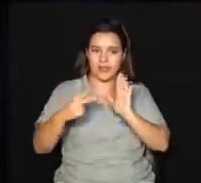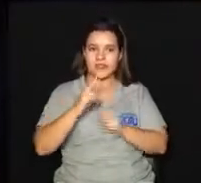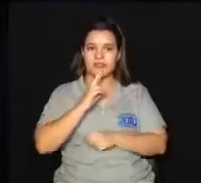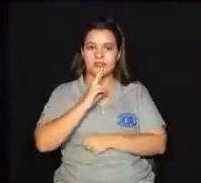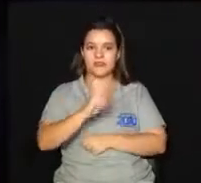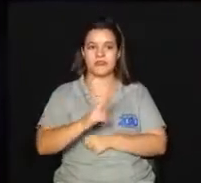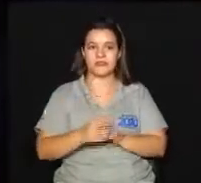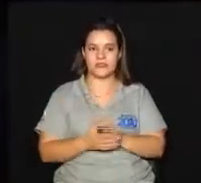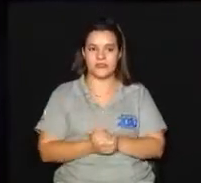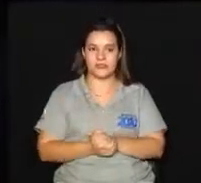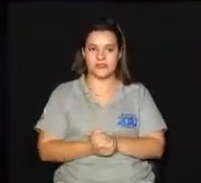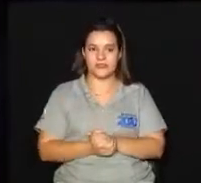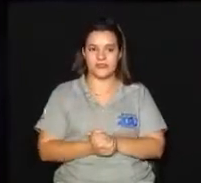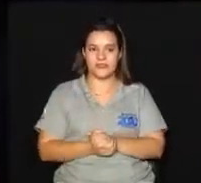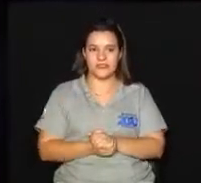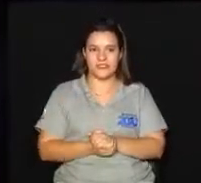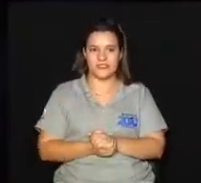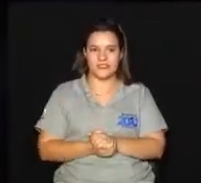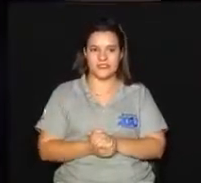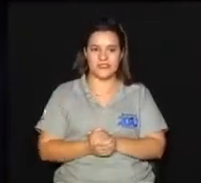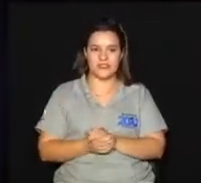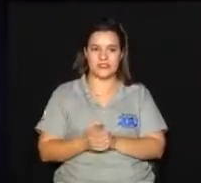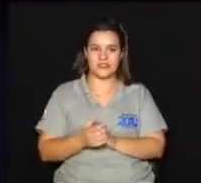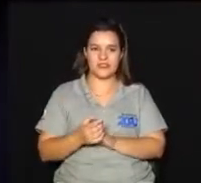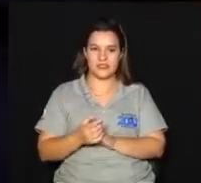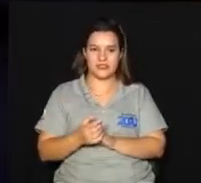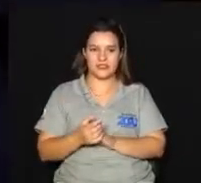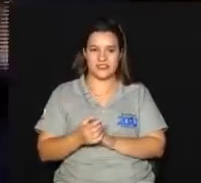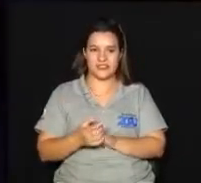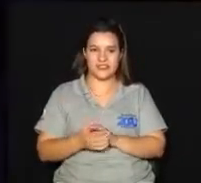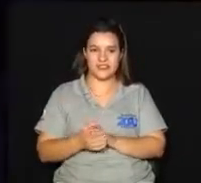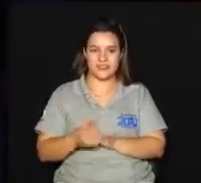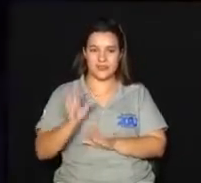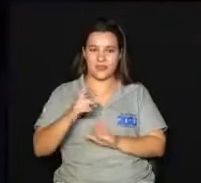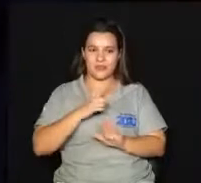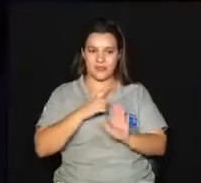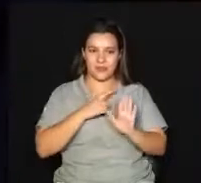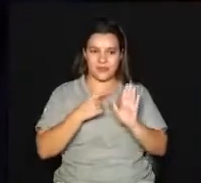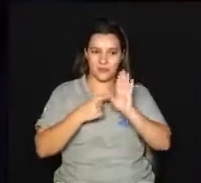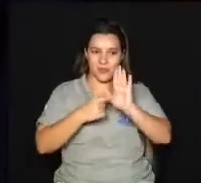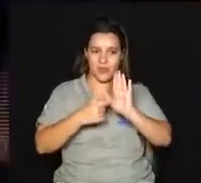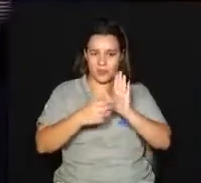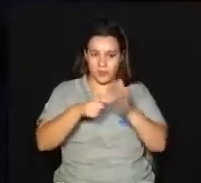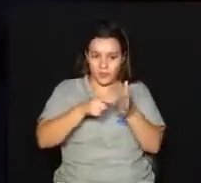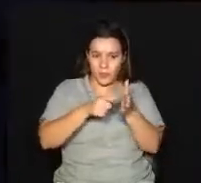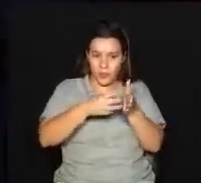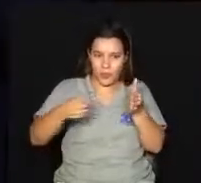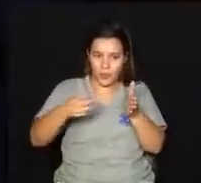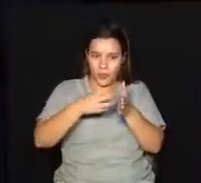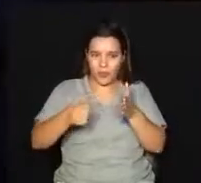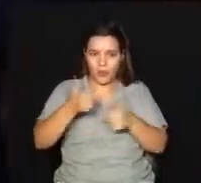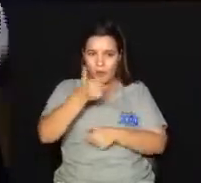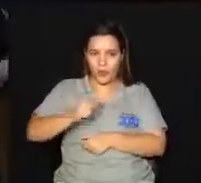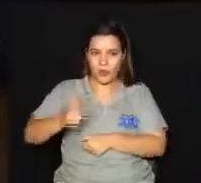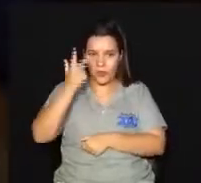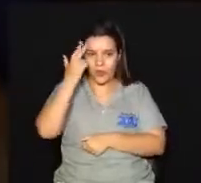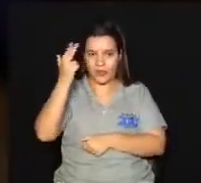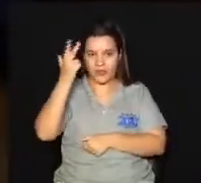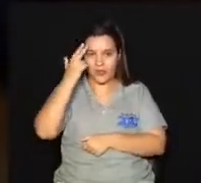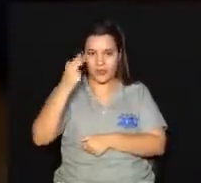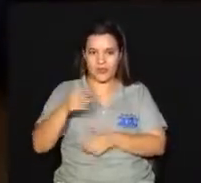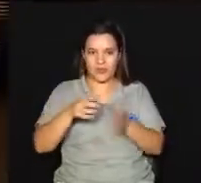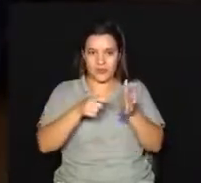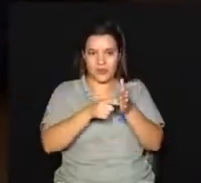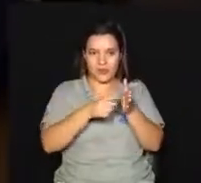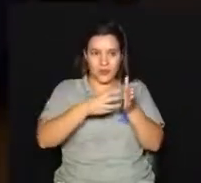última atualização foi feita às 5 horas e 37, mas a transmissão continua normalmente. É que a transmissão está lenta por